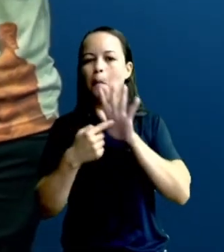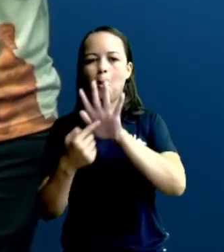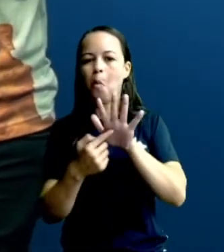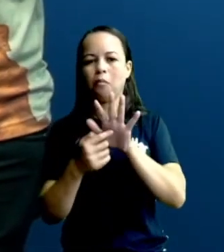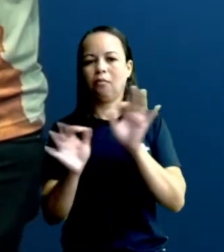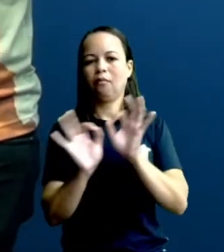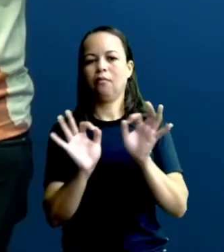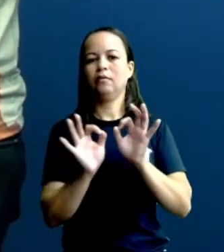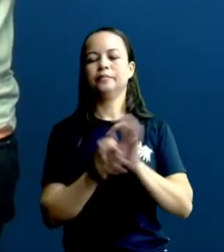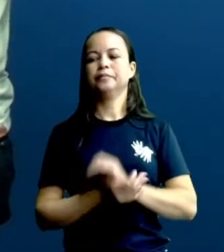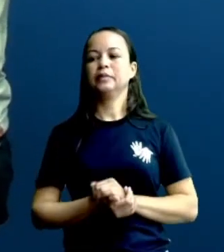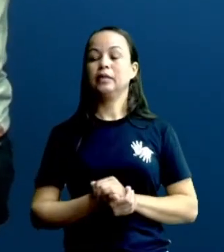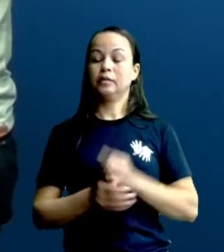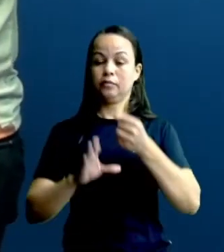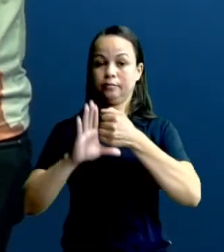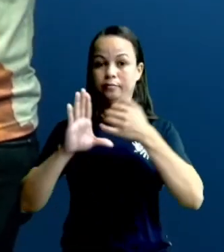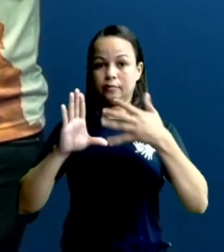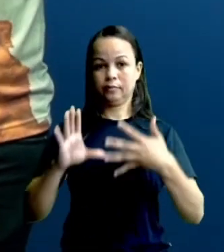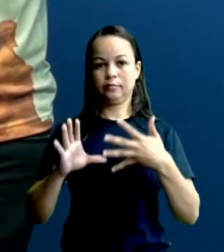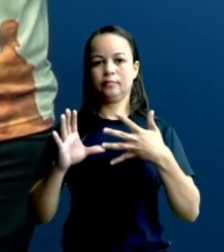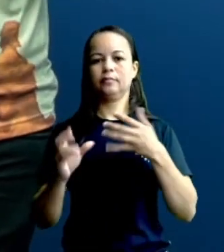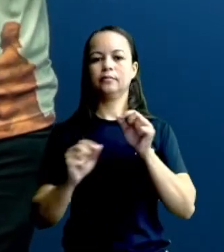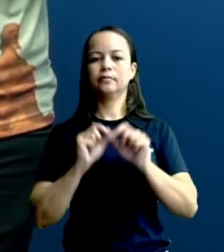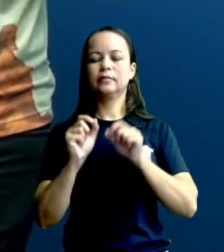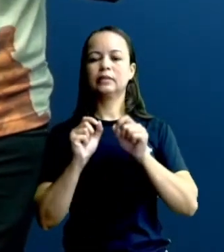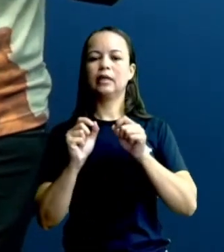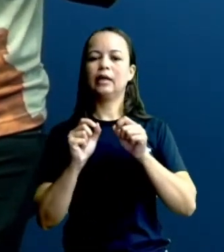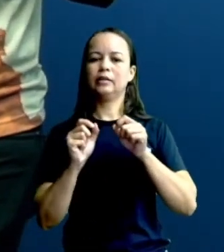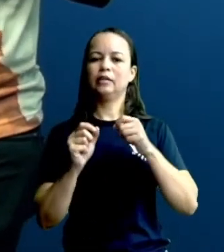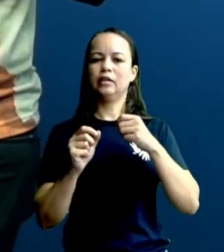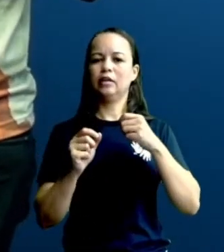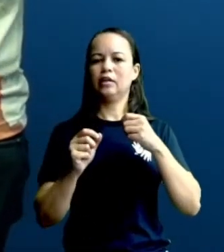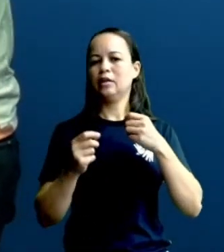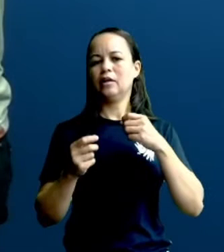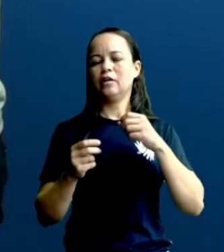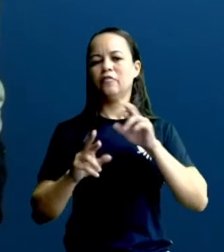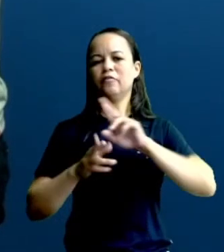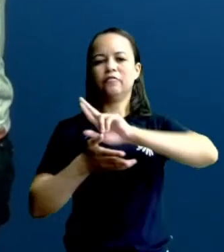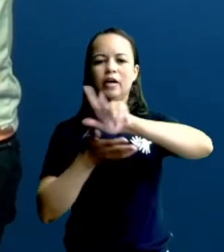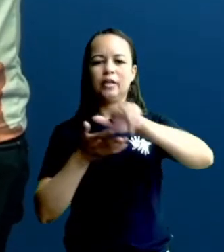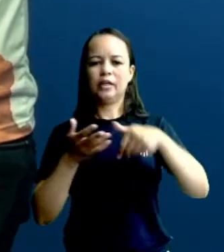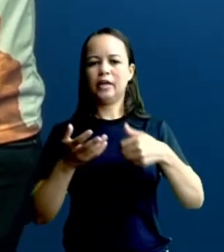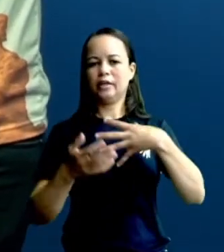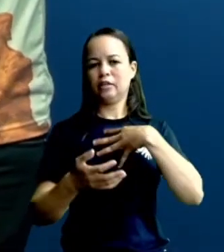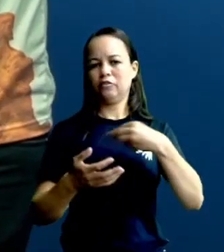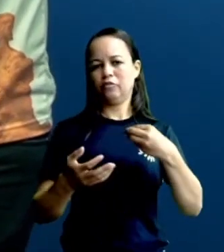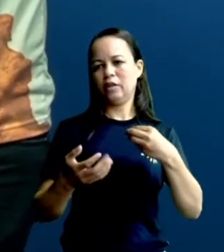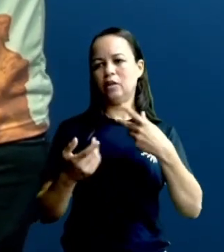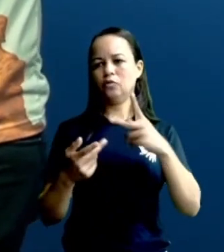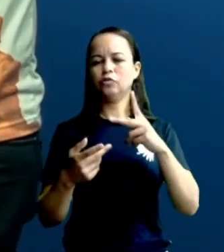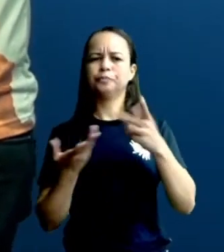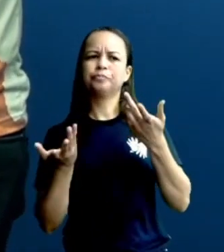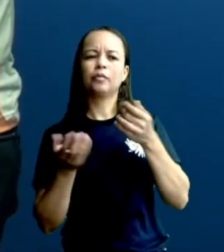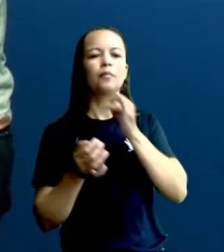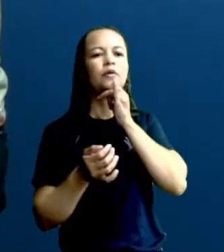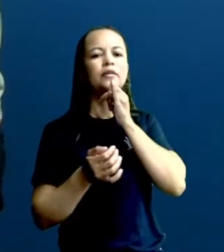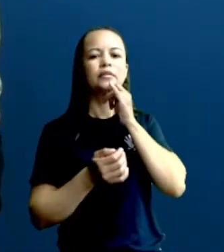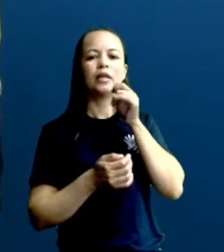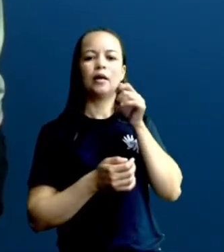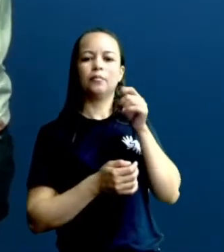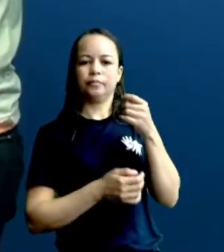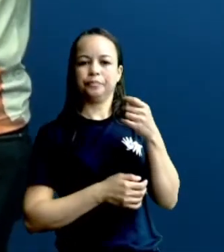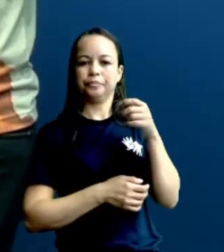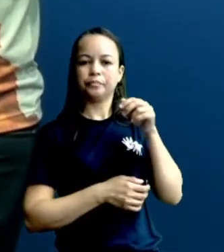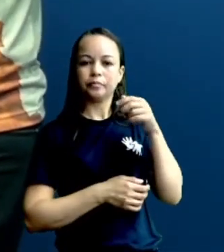são características que variam até mesmo entre filhos, né? Você pode ter um lobo colado, seu irmão ou irmã ter um